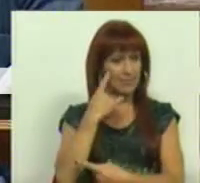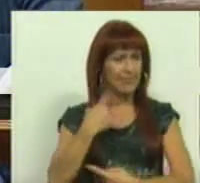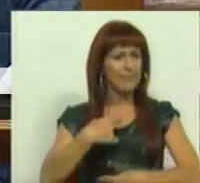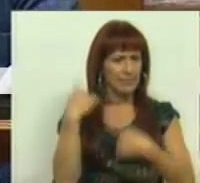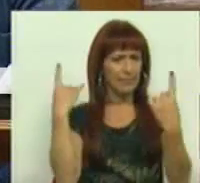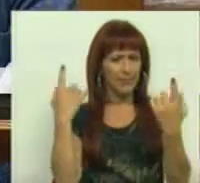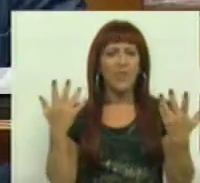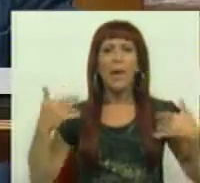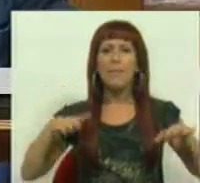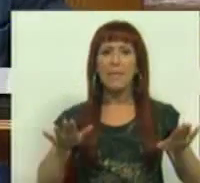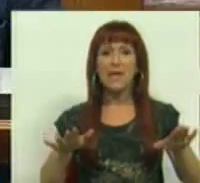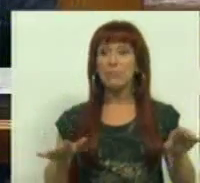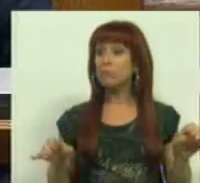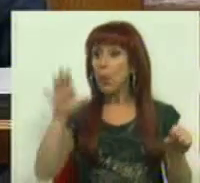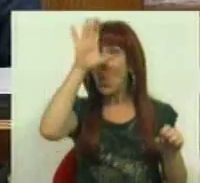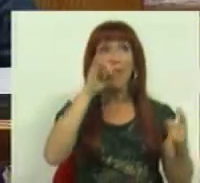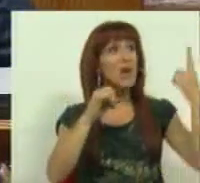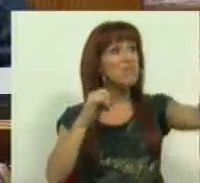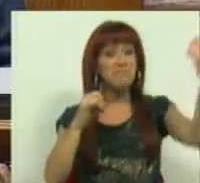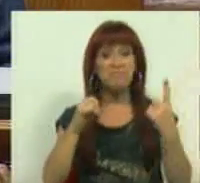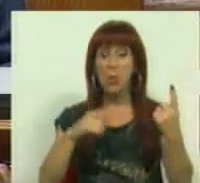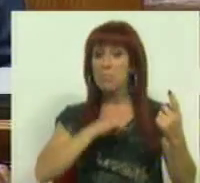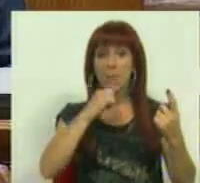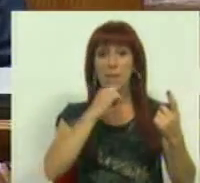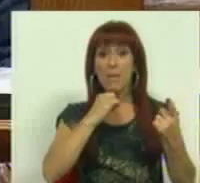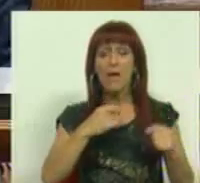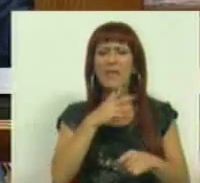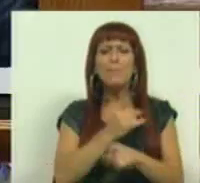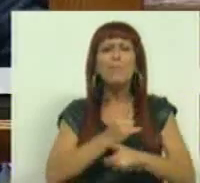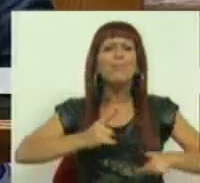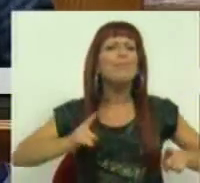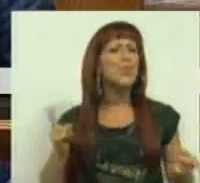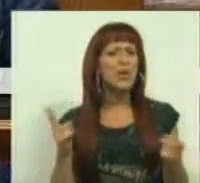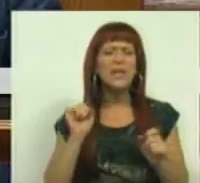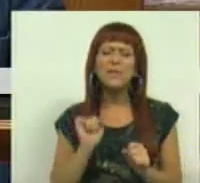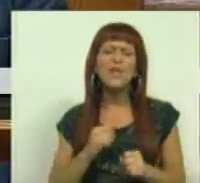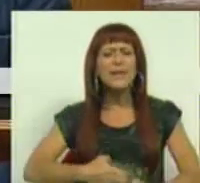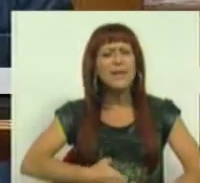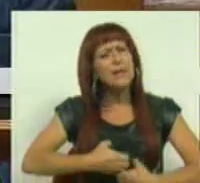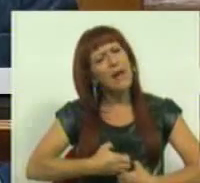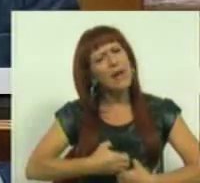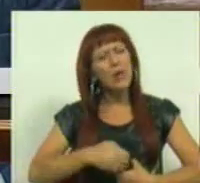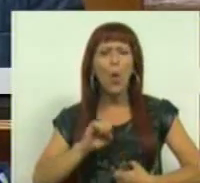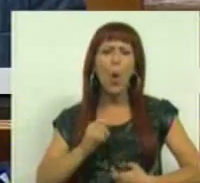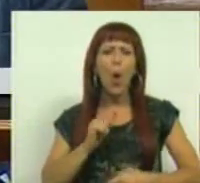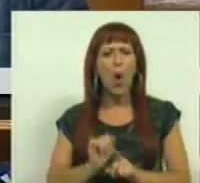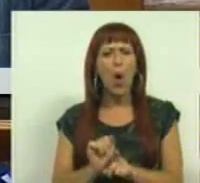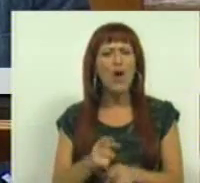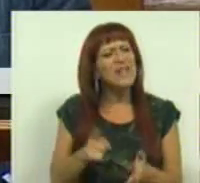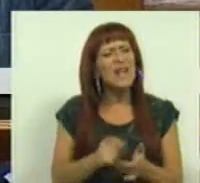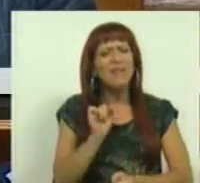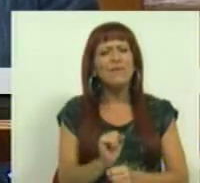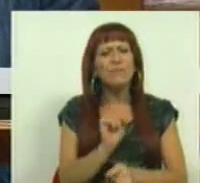pública. Mas ainda nenhum governante se deu ao cuidado de justificar o seu sentido ou a sua